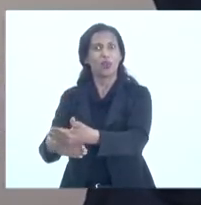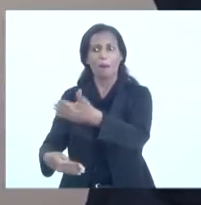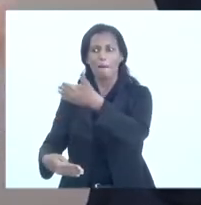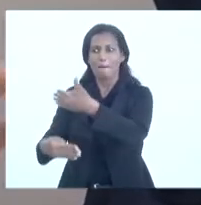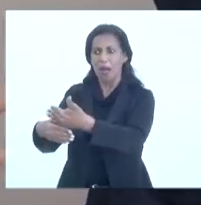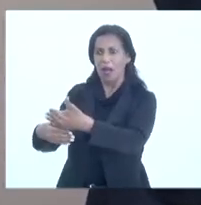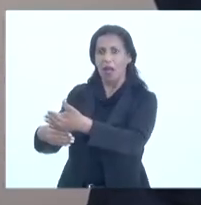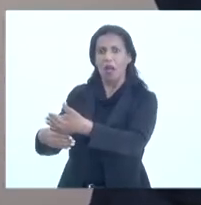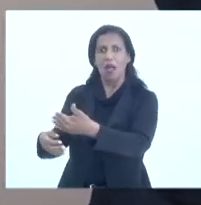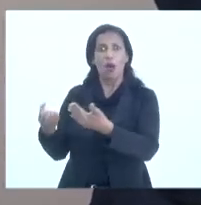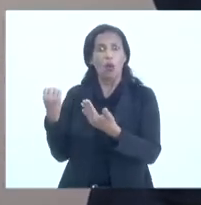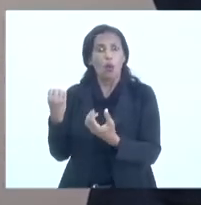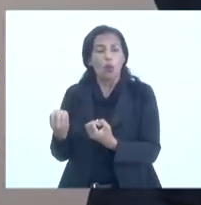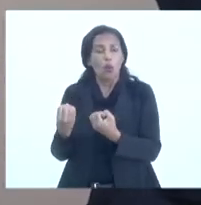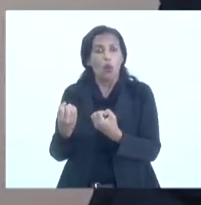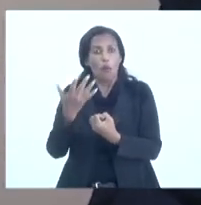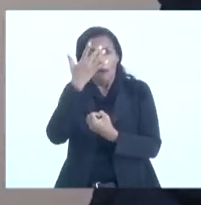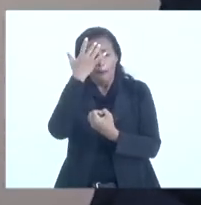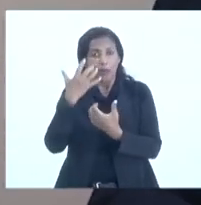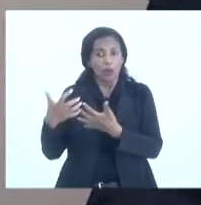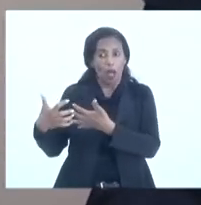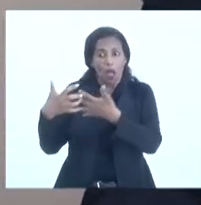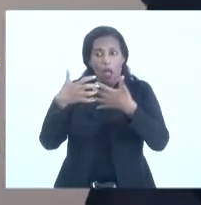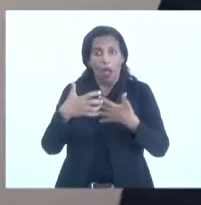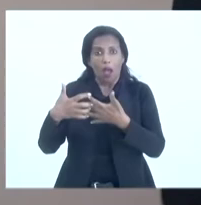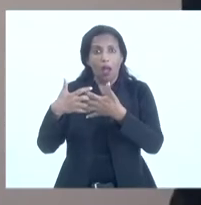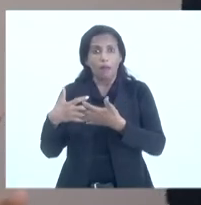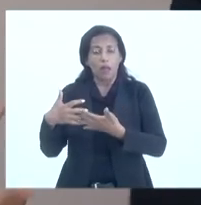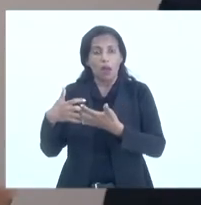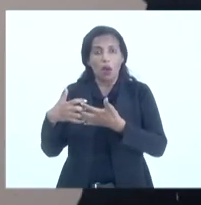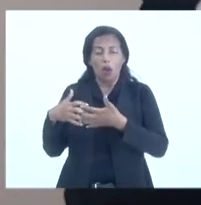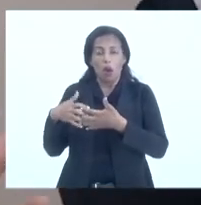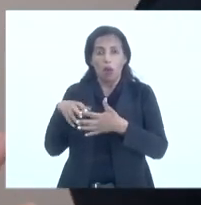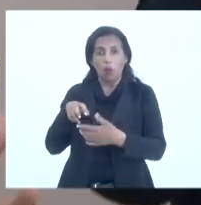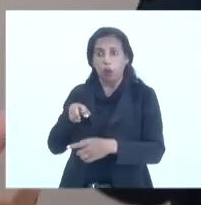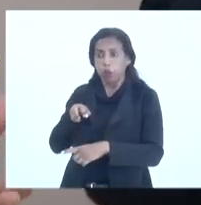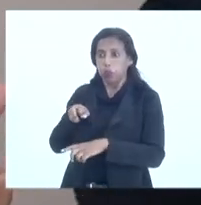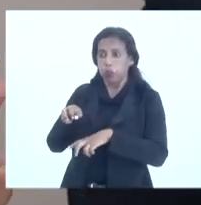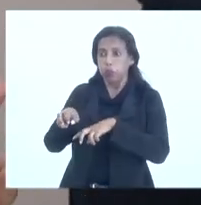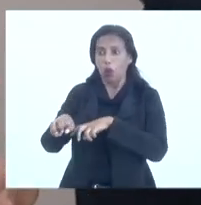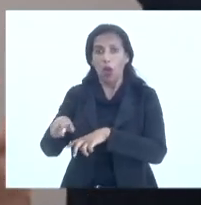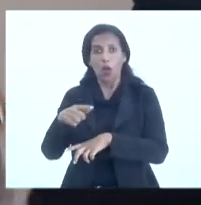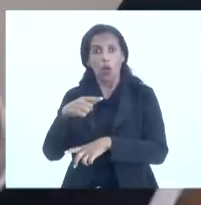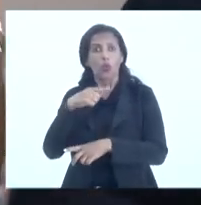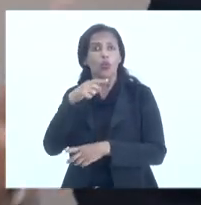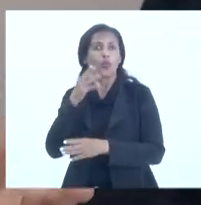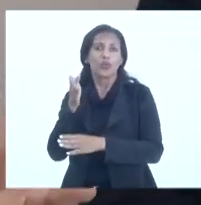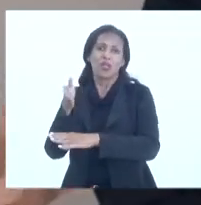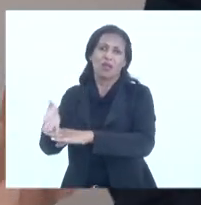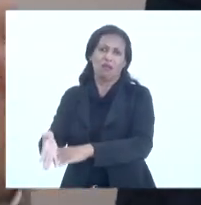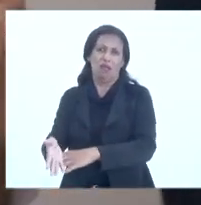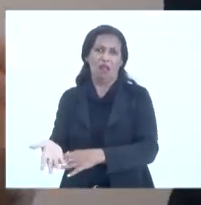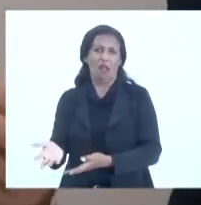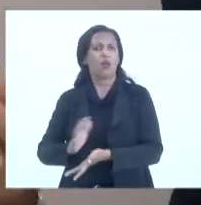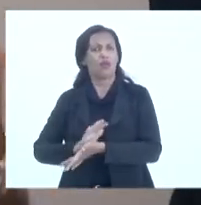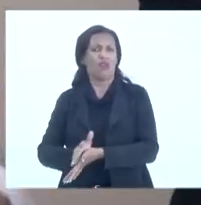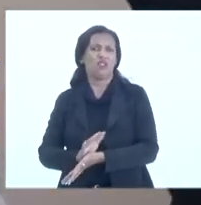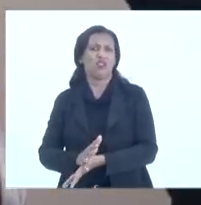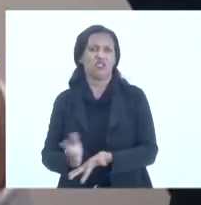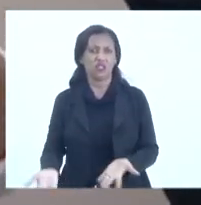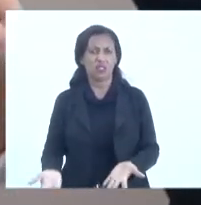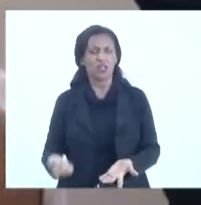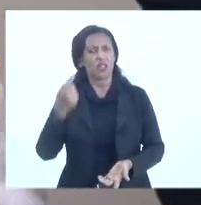sujeito cheio de carga para tirar de dentro da produção, e não conseguia. Isso é uma covardia imensurável. Penso